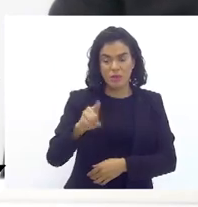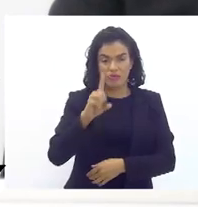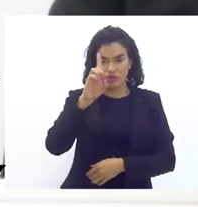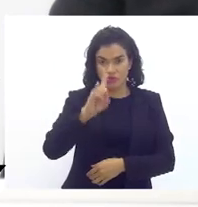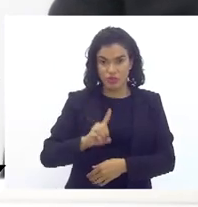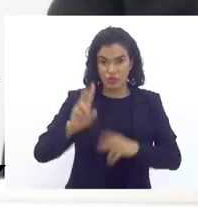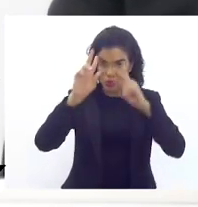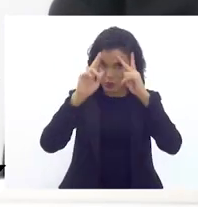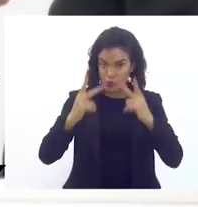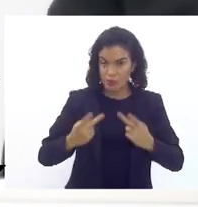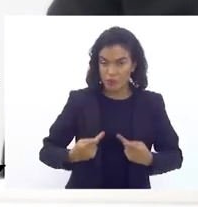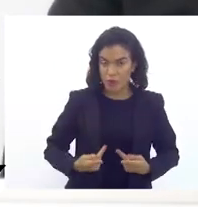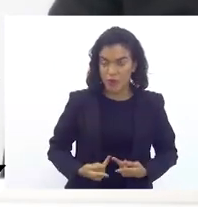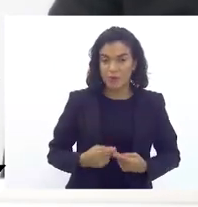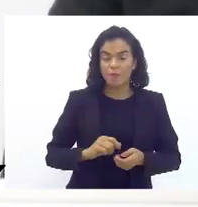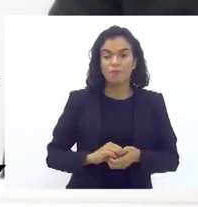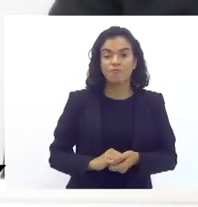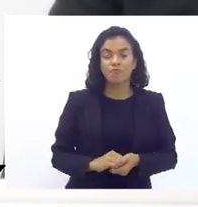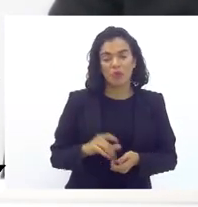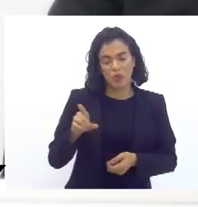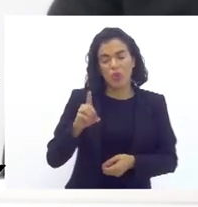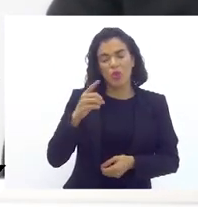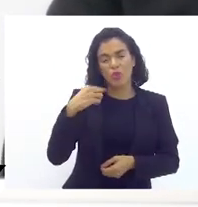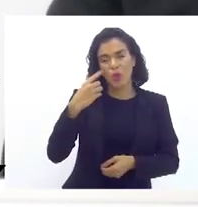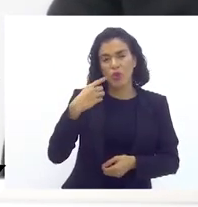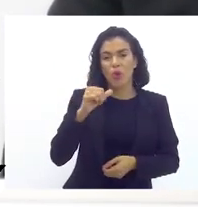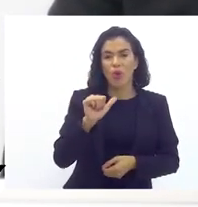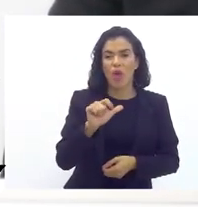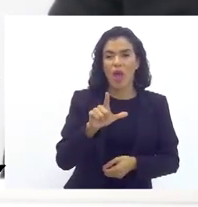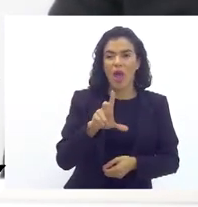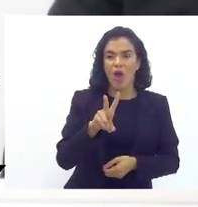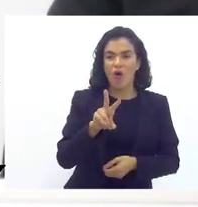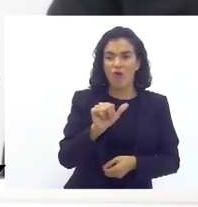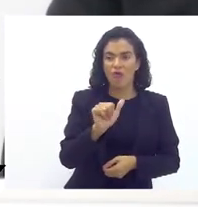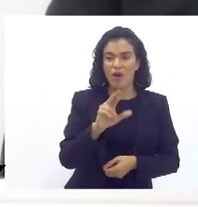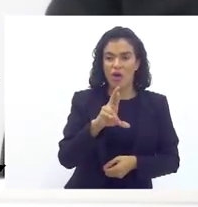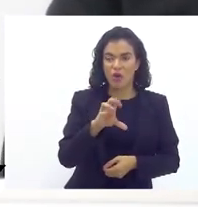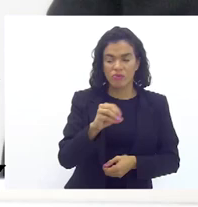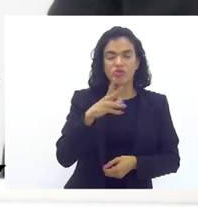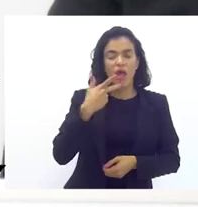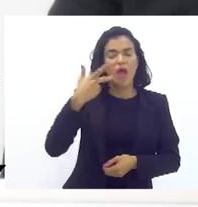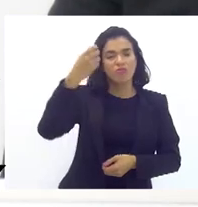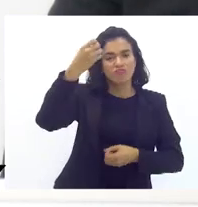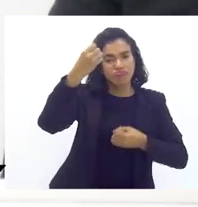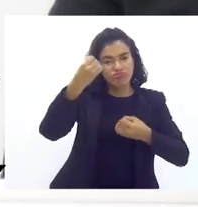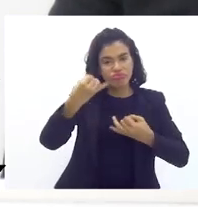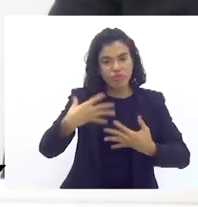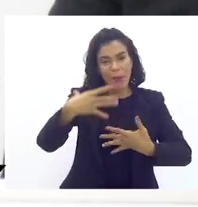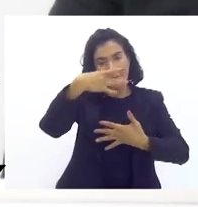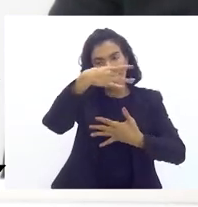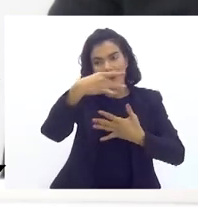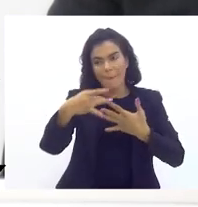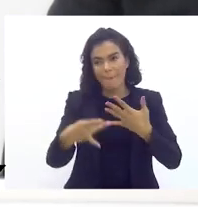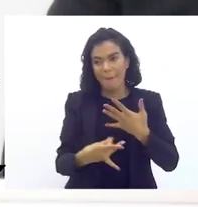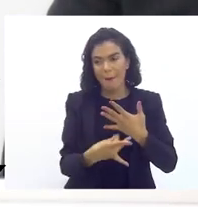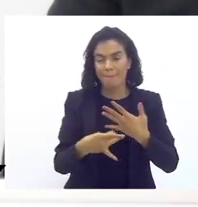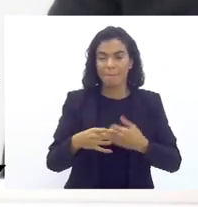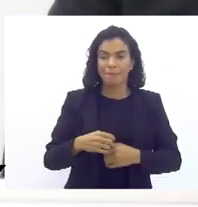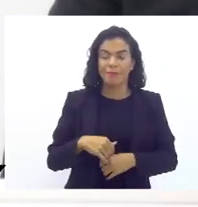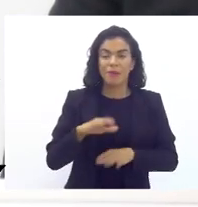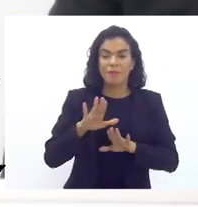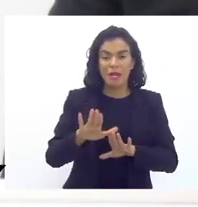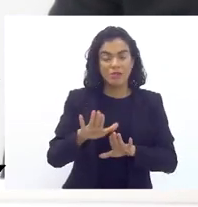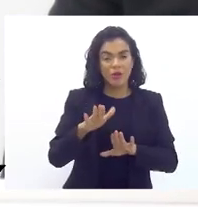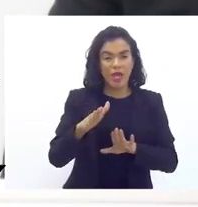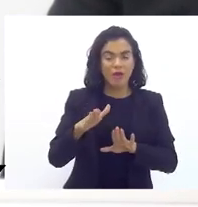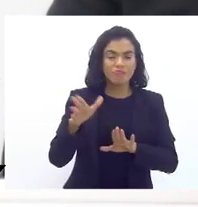aposentou nisso e o Doutor Álvaro já falou muito aqui do nosso papel na OAB mas eu queria conversar um pouco com vocês a partir de algumas coisas que eu